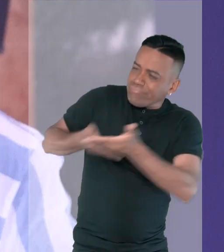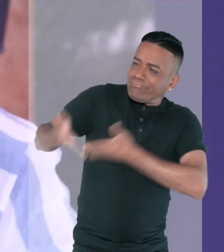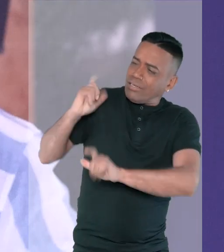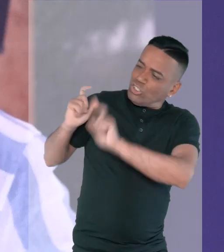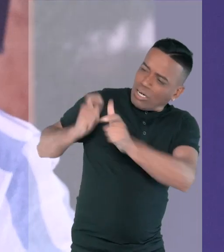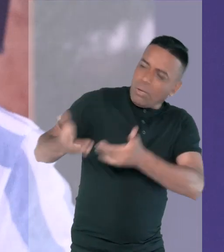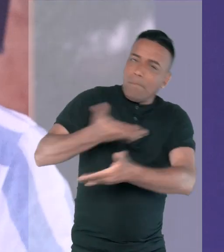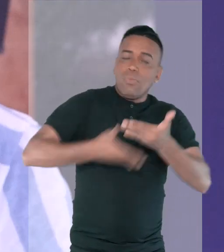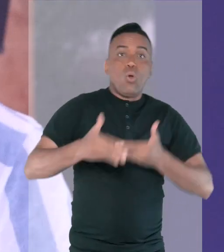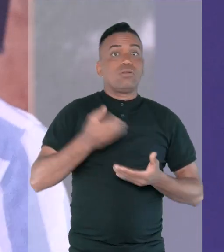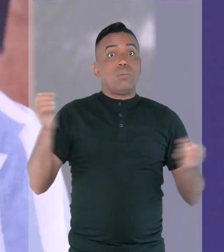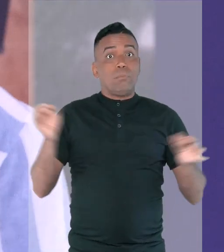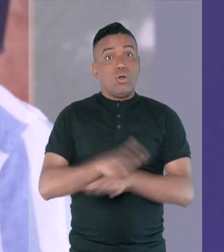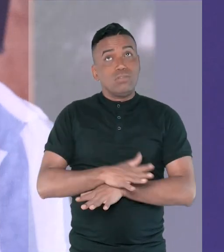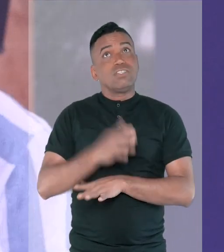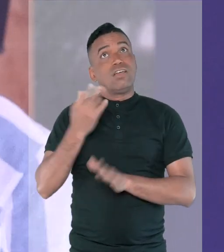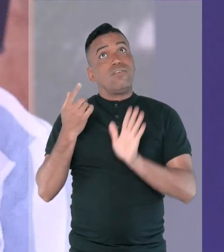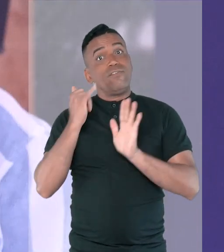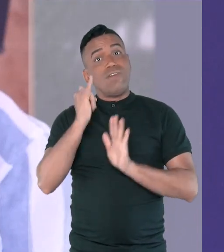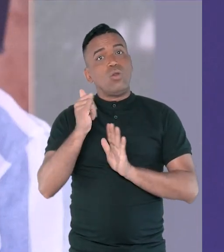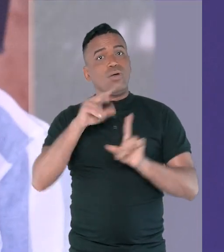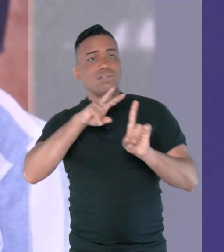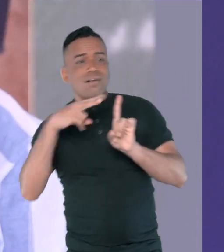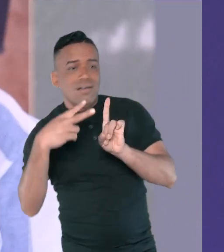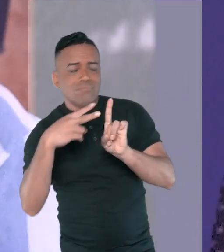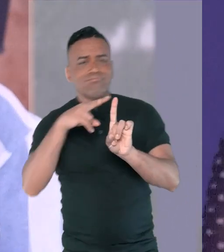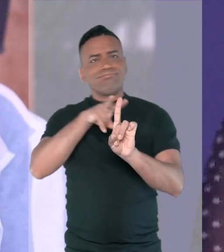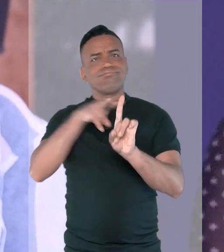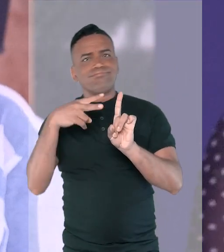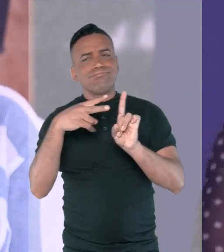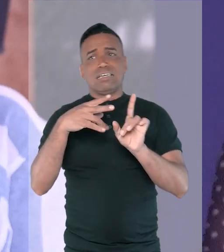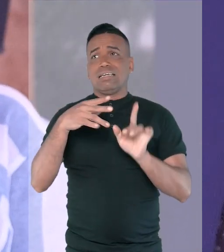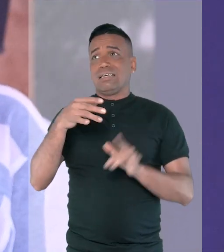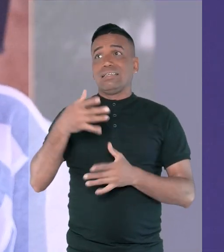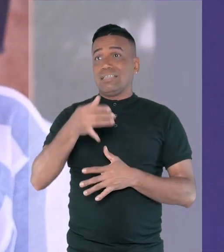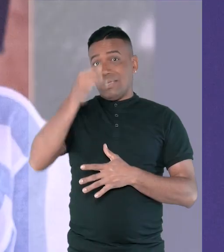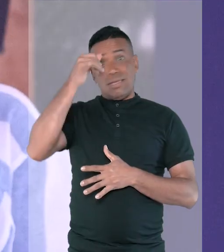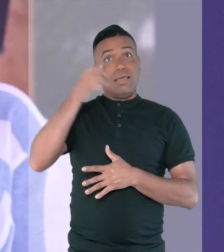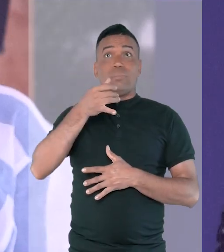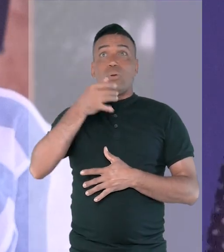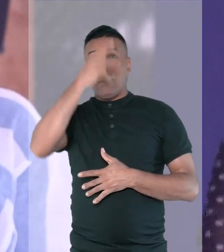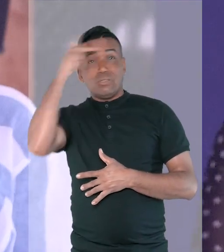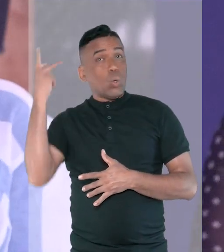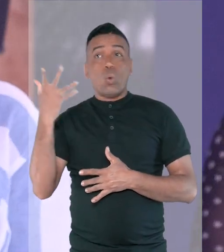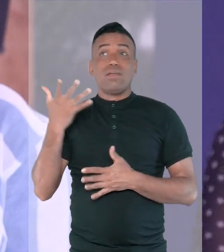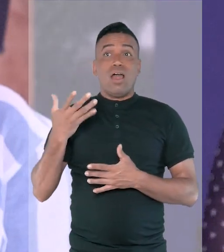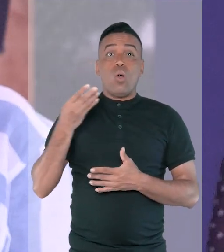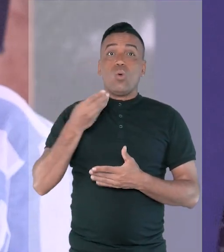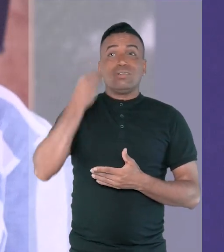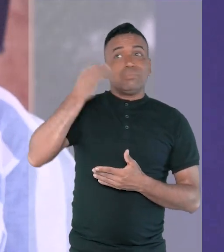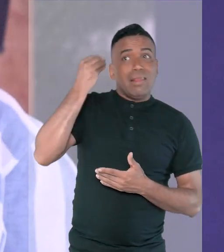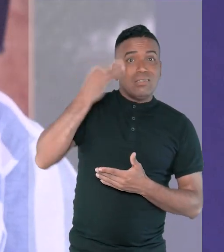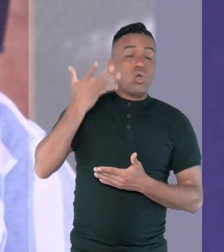geração. Então, é bonita da forma que você colocou. Eu queria que você falasse um pouquinho sobre essa perspectiva de quem não viveu a morte daquele